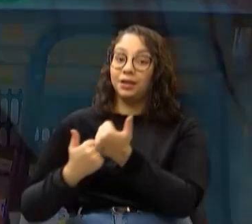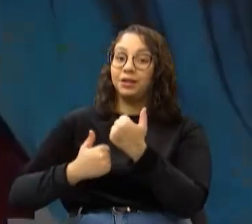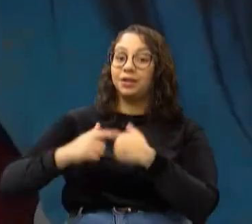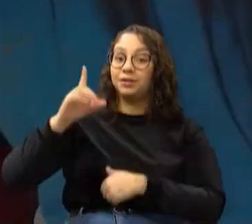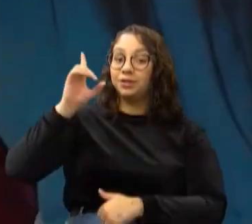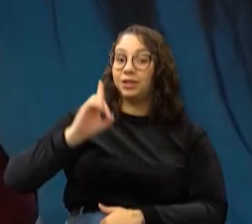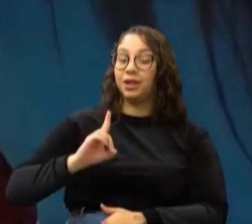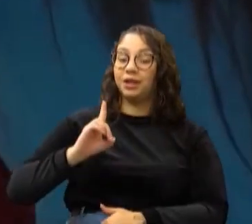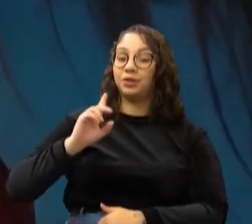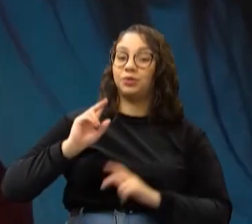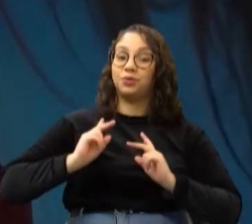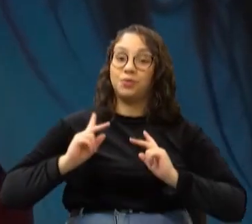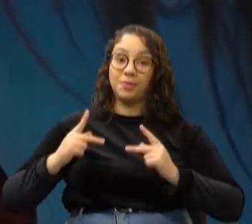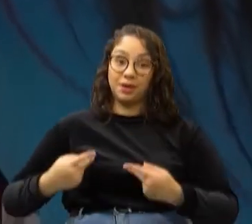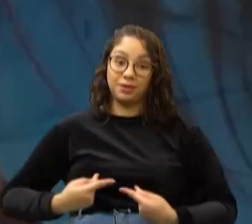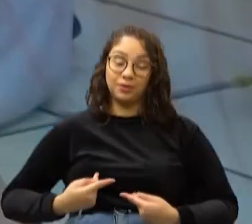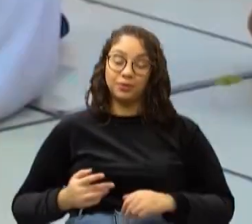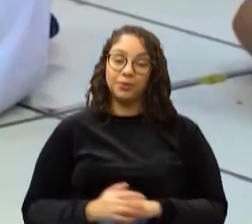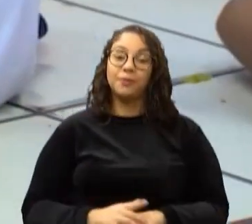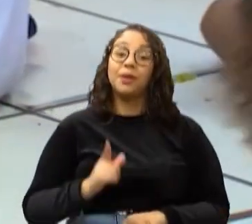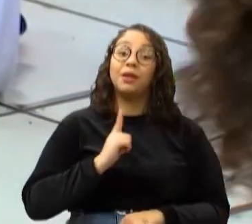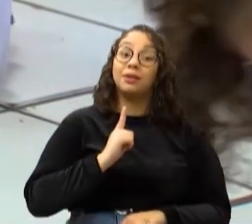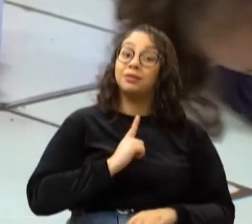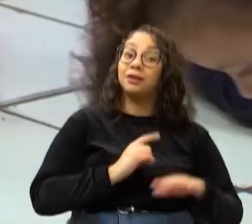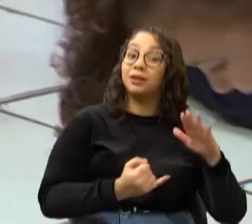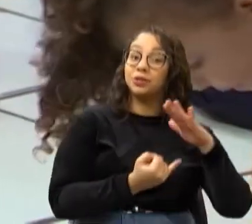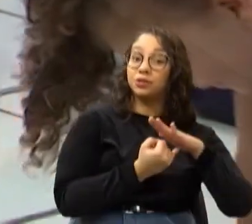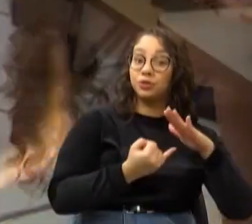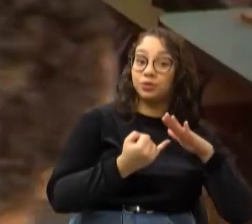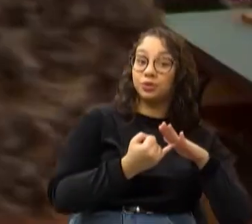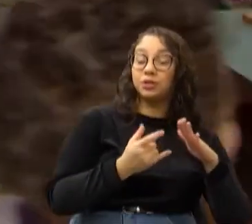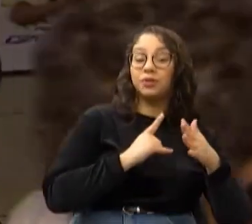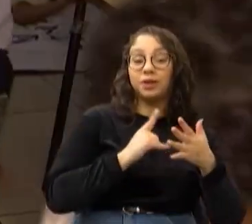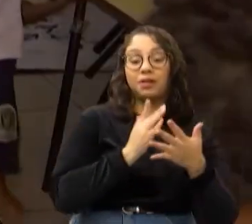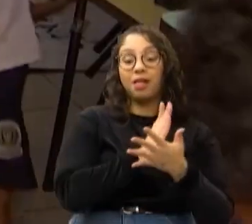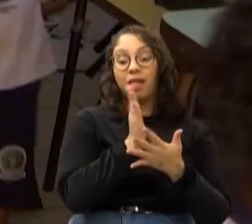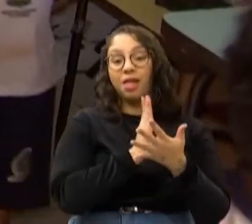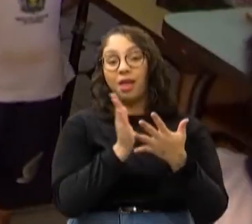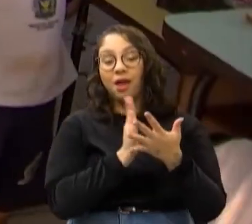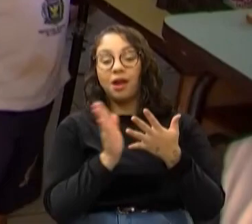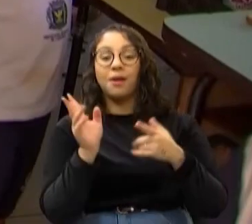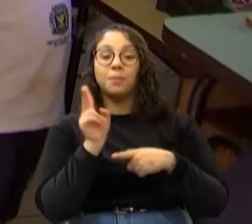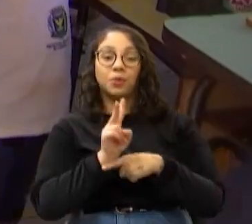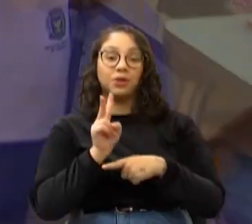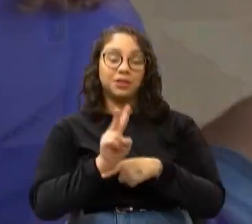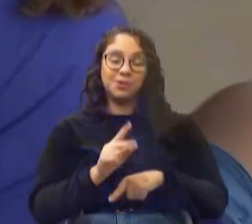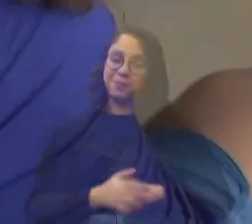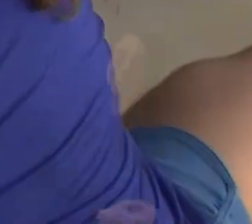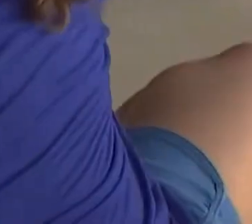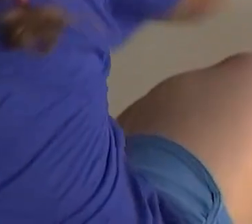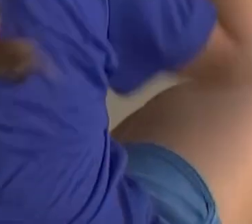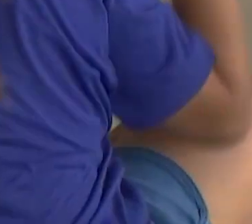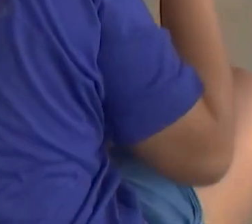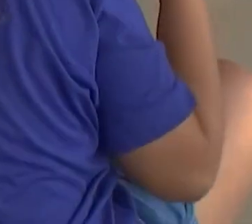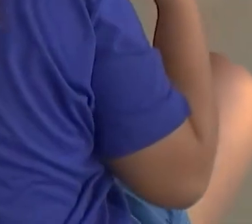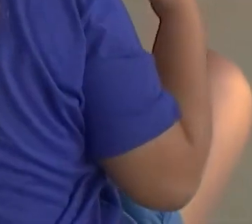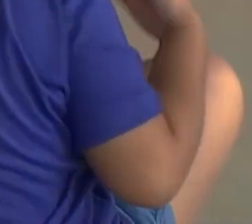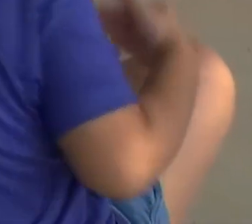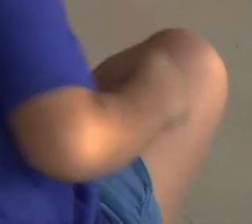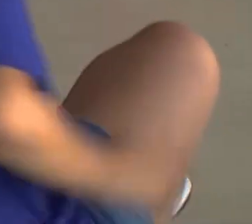de Assistência Social e Direitos Humanos, sendo que tem entidade que atua em mais de uma proteção.